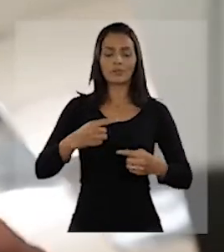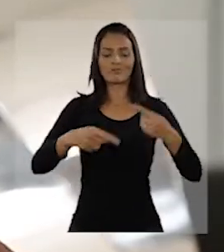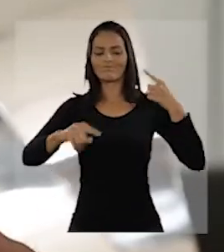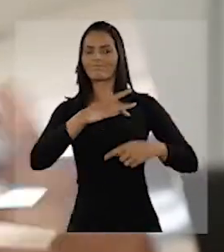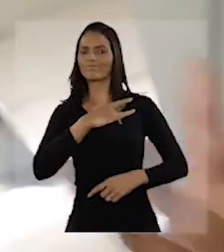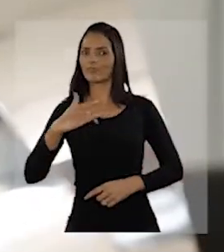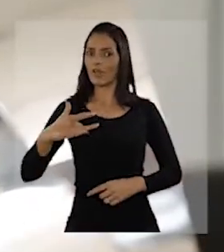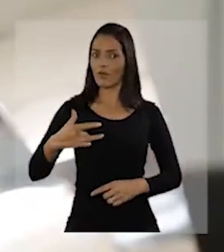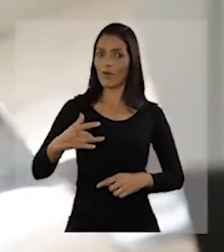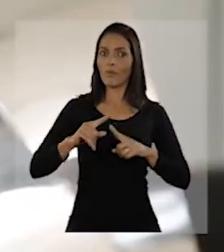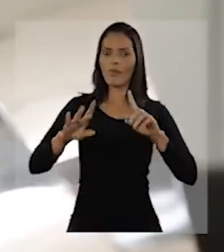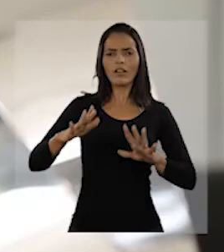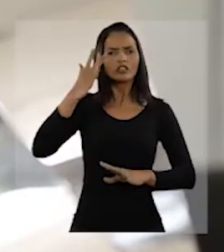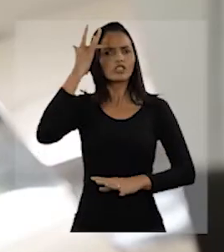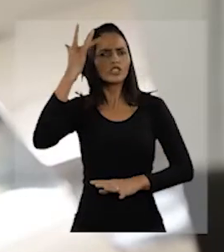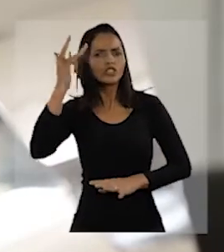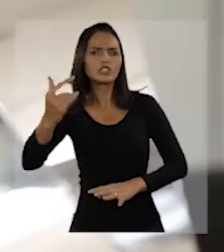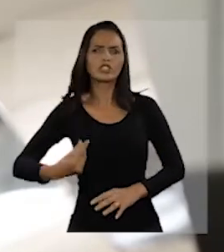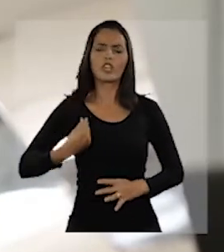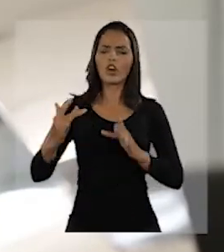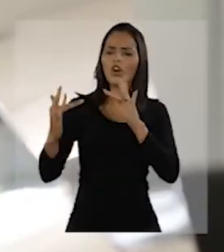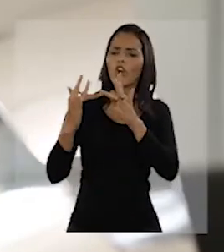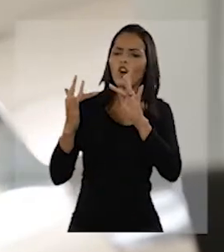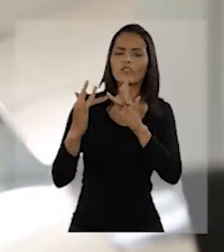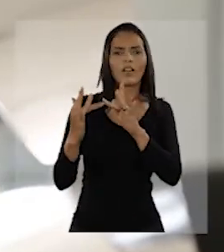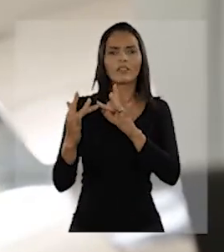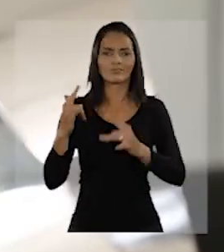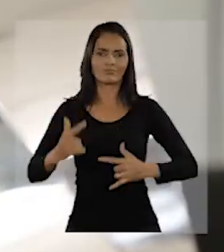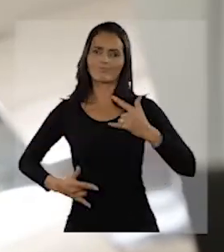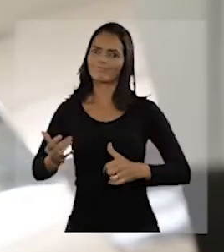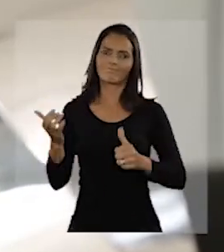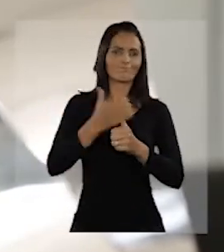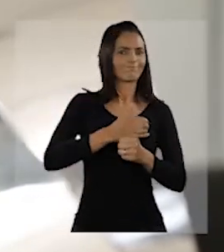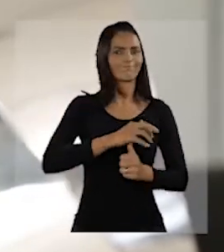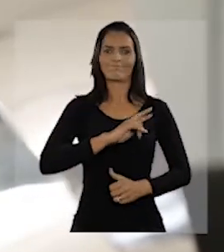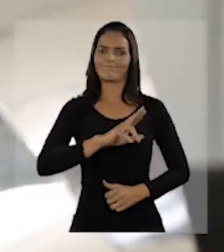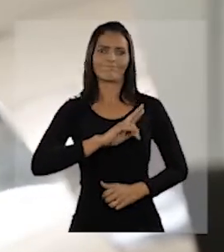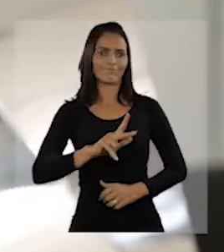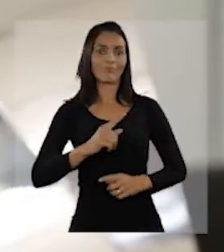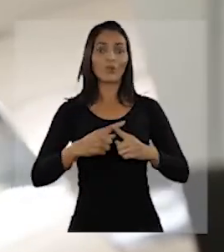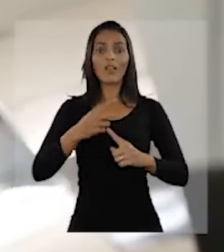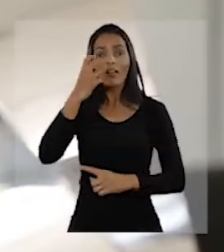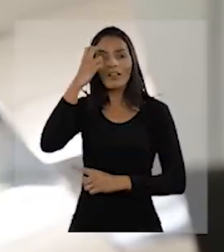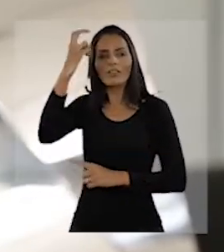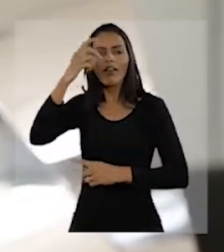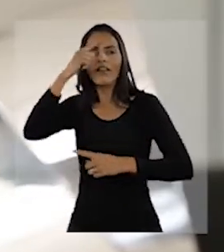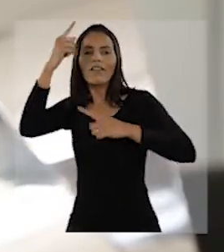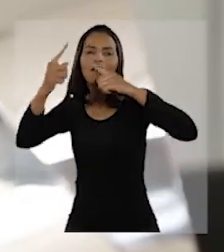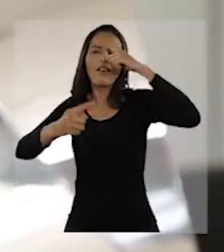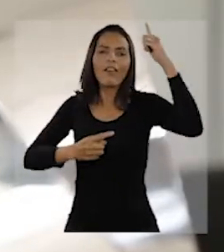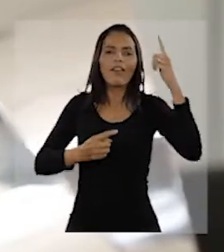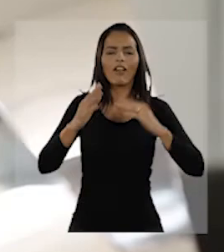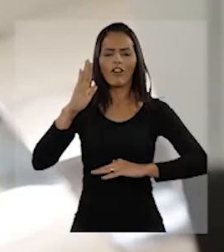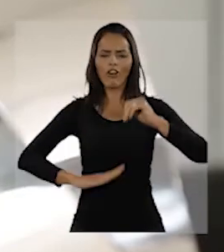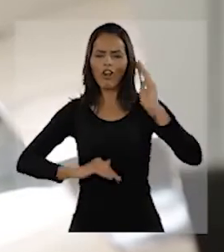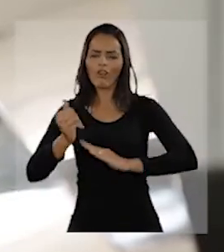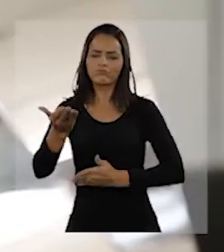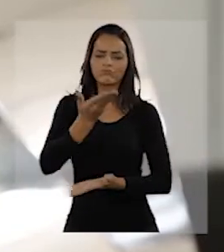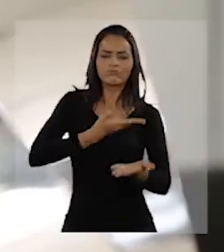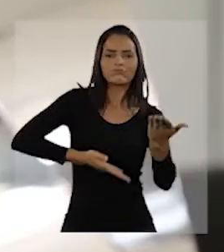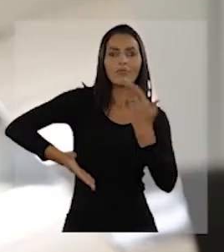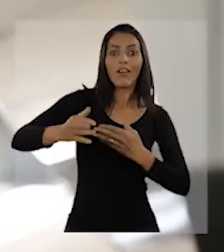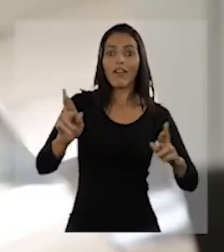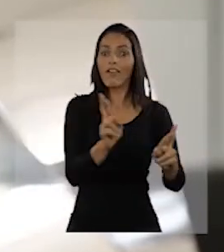perigosos, para trabalhos insalubres, mas o dia a dia, o contato, não substitui, porque tem a questão da inteligência criativa,